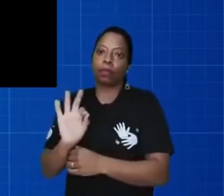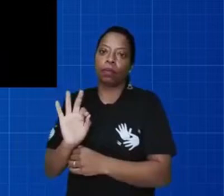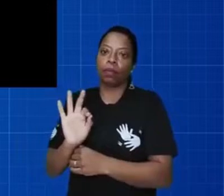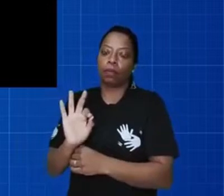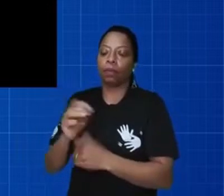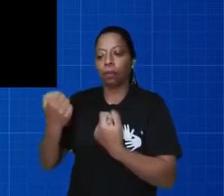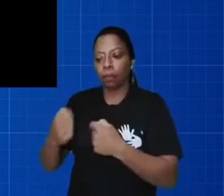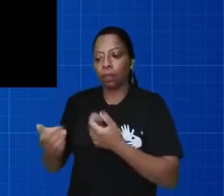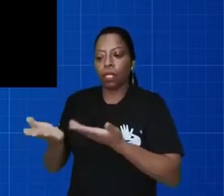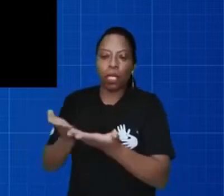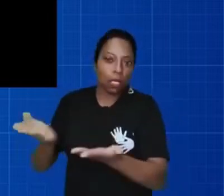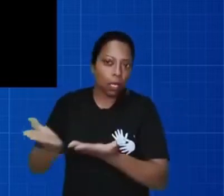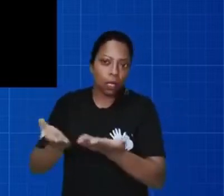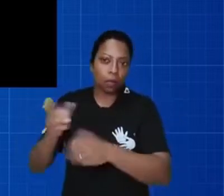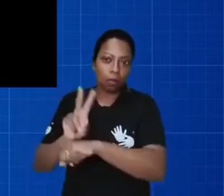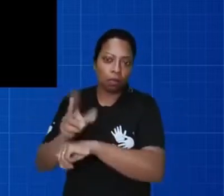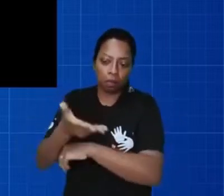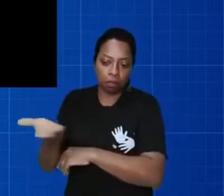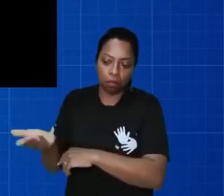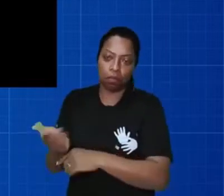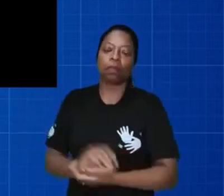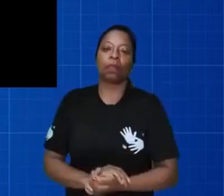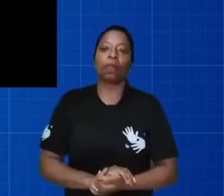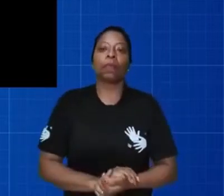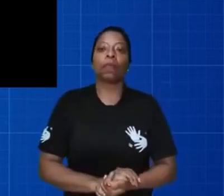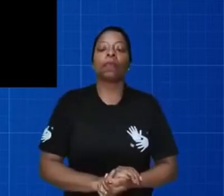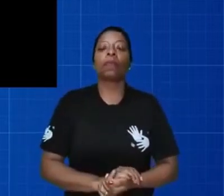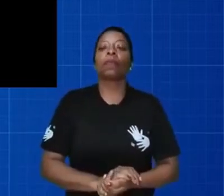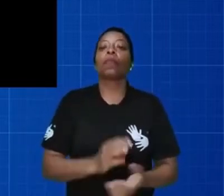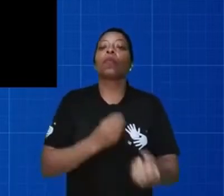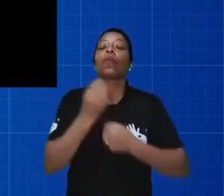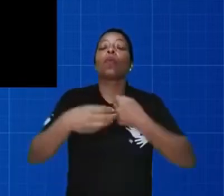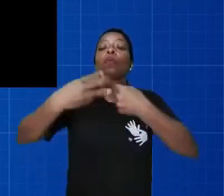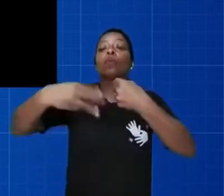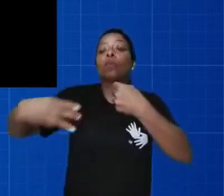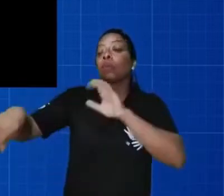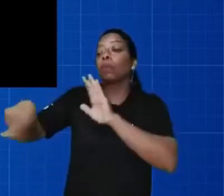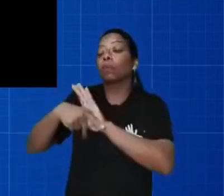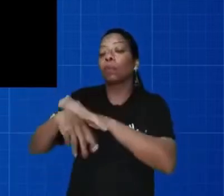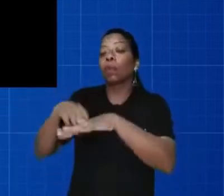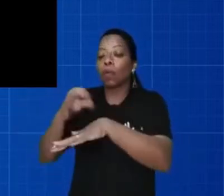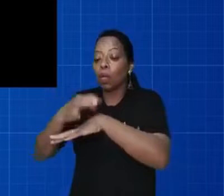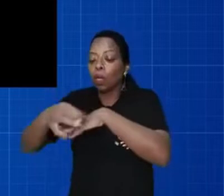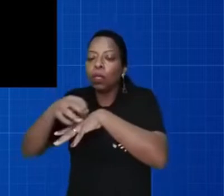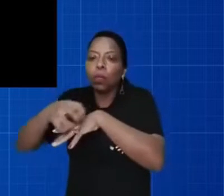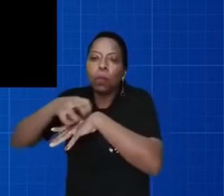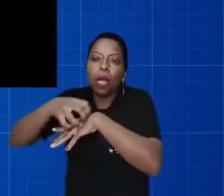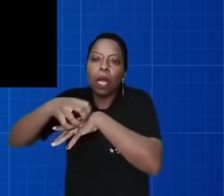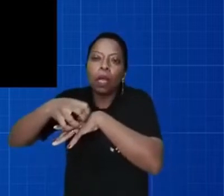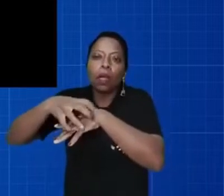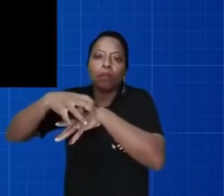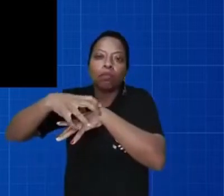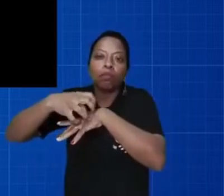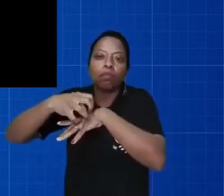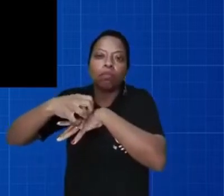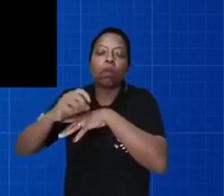E quais são os sinais e sintomas da monkeypox, né? O que ela causa na gente? Então, aqui primeiro trago os sintomas gerais, né? Então, ela pode trazer